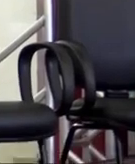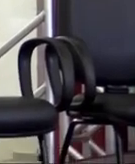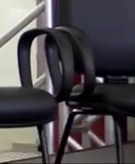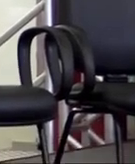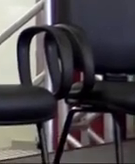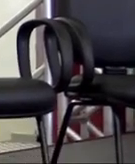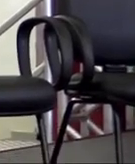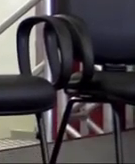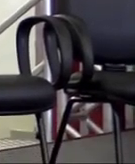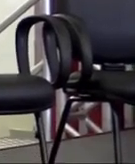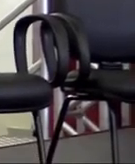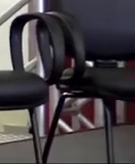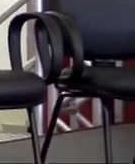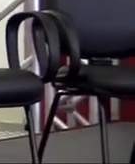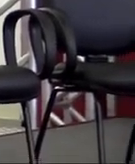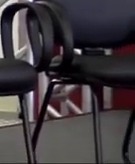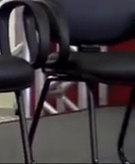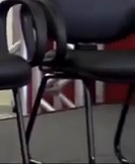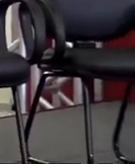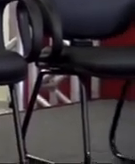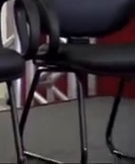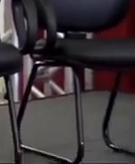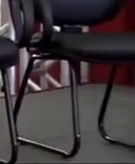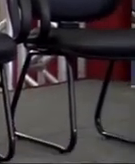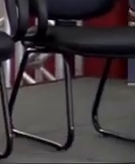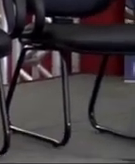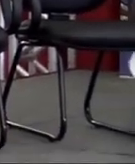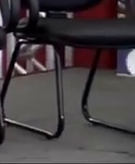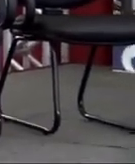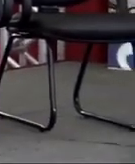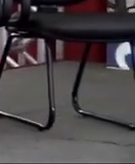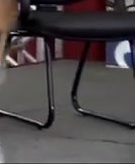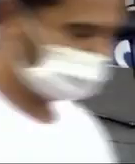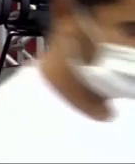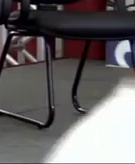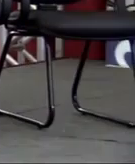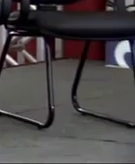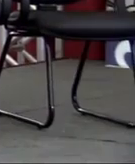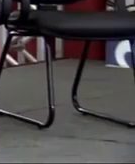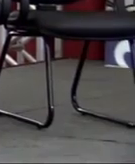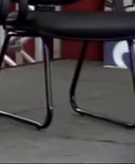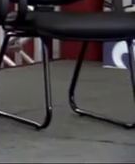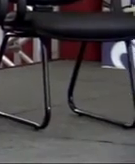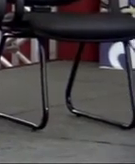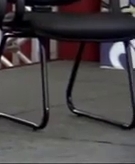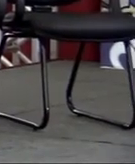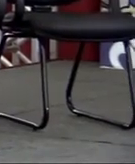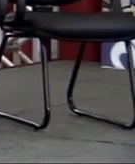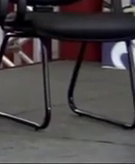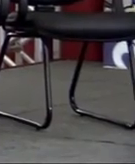E eu quero, já enfim, para dar início,